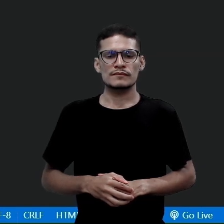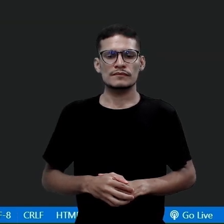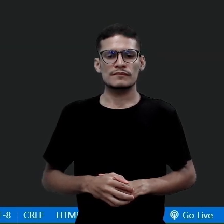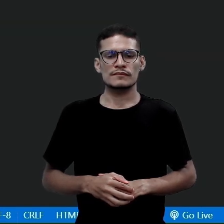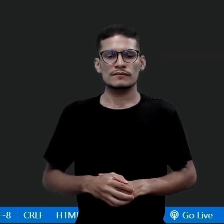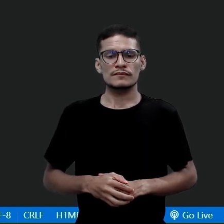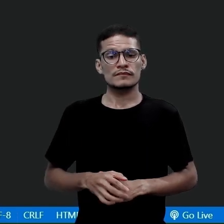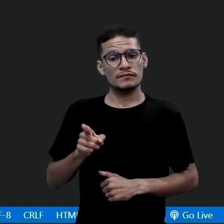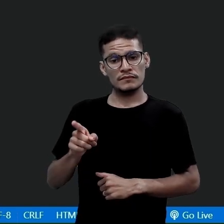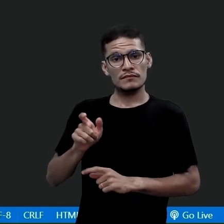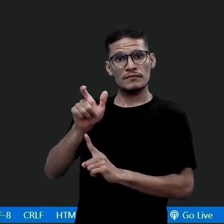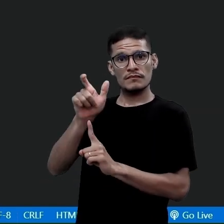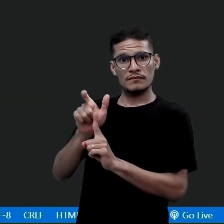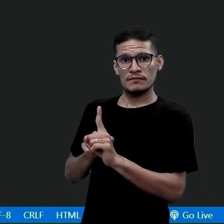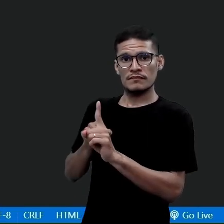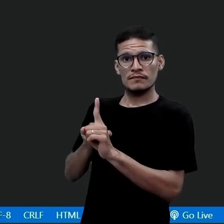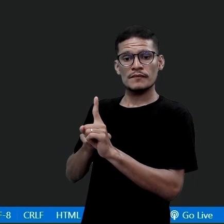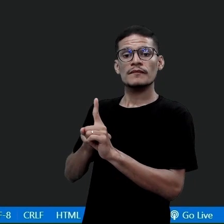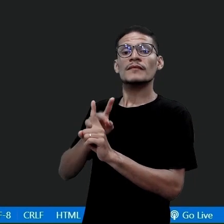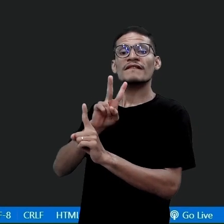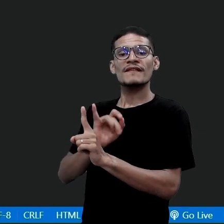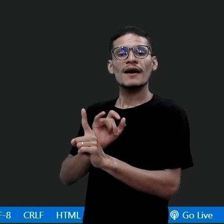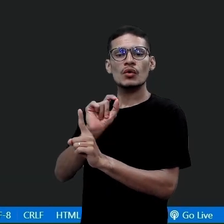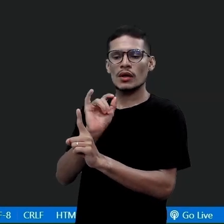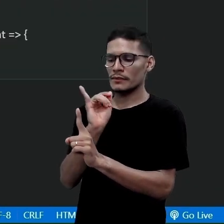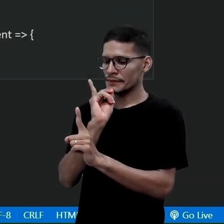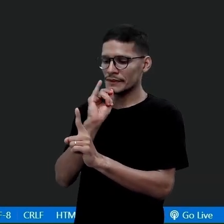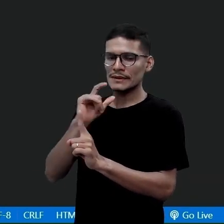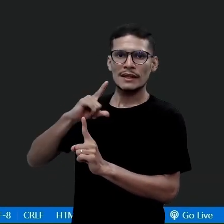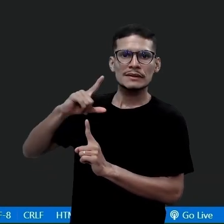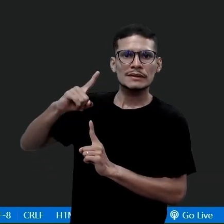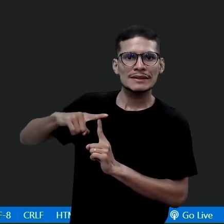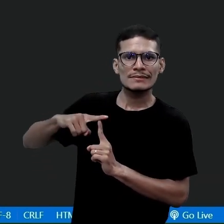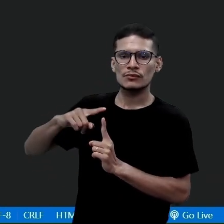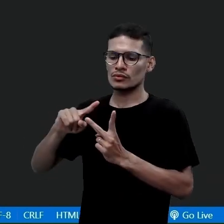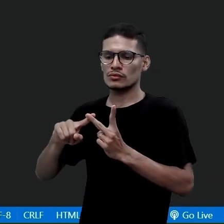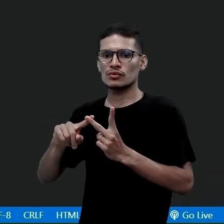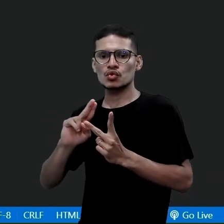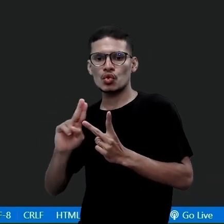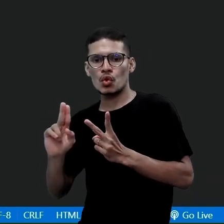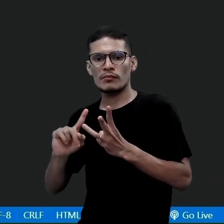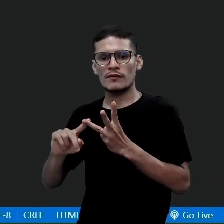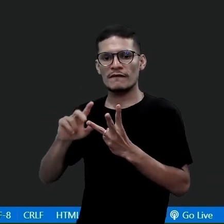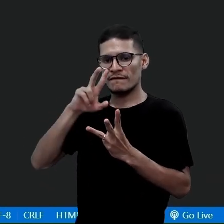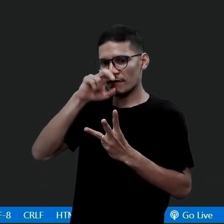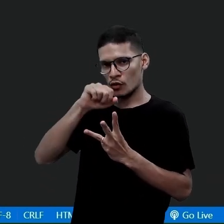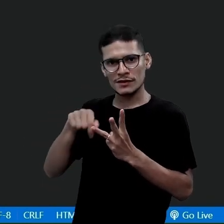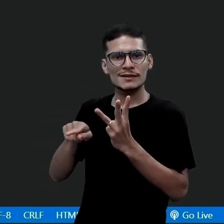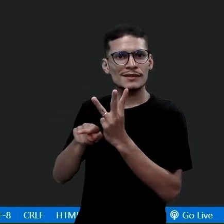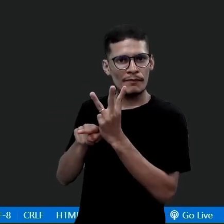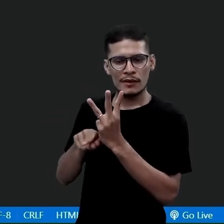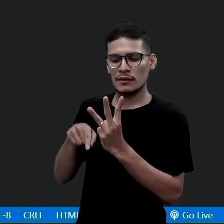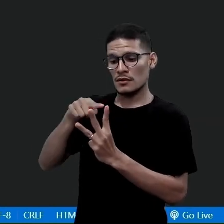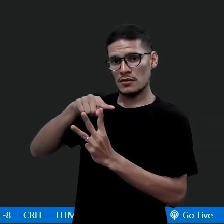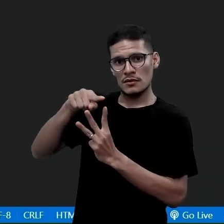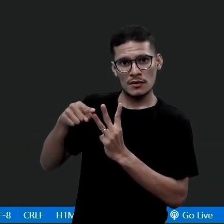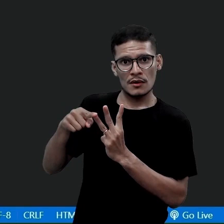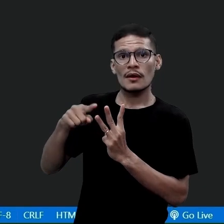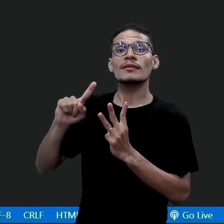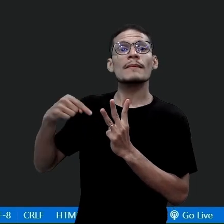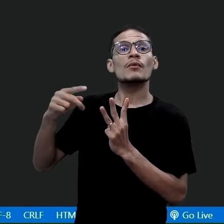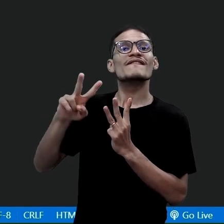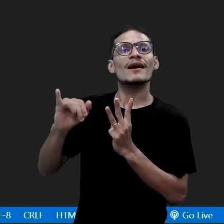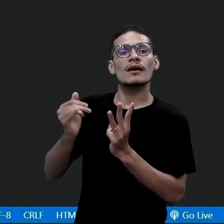Function personagem, que terá os parâmetros tipo, nome e força. E em seguida vou iniciar os